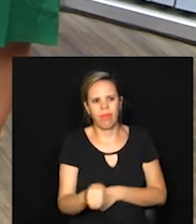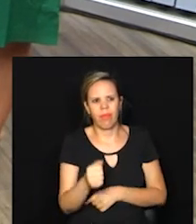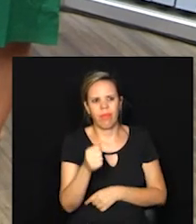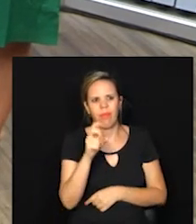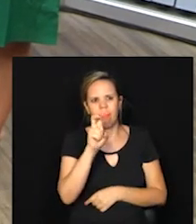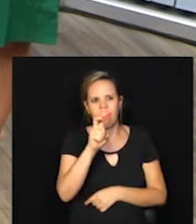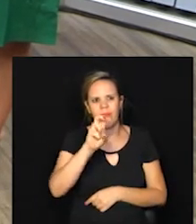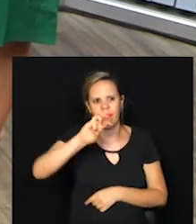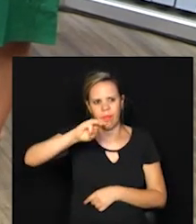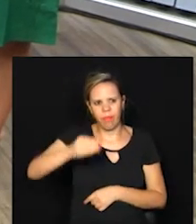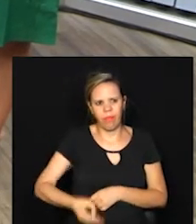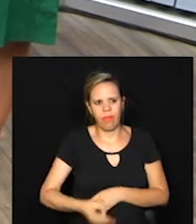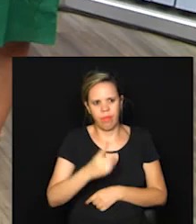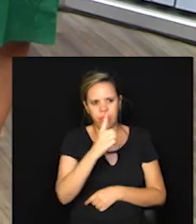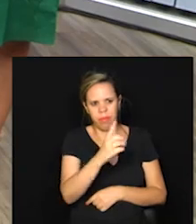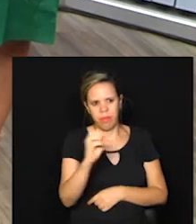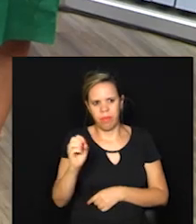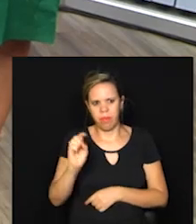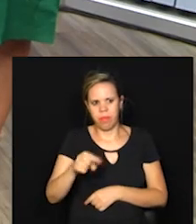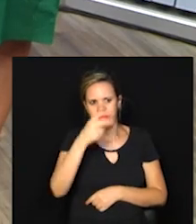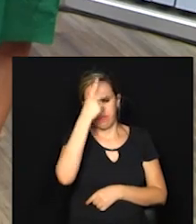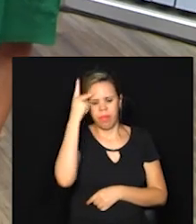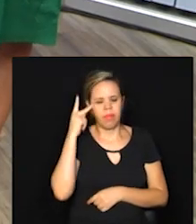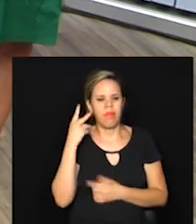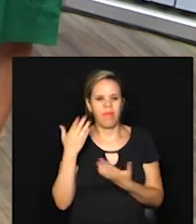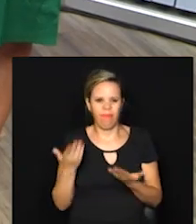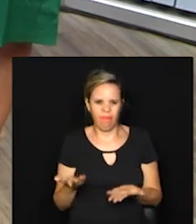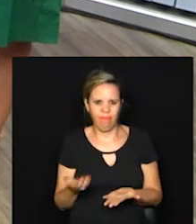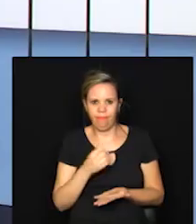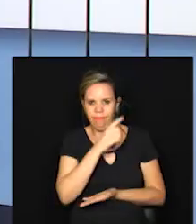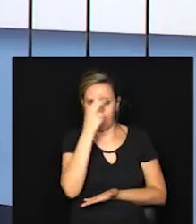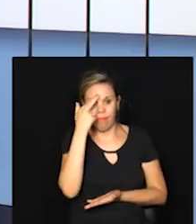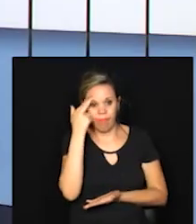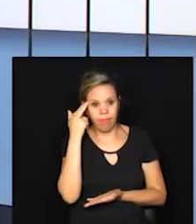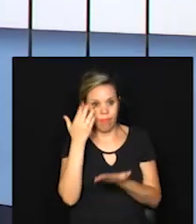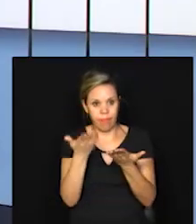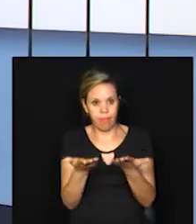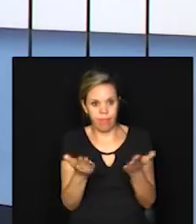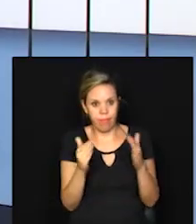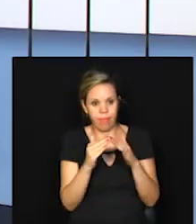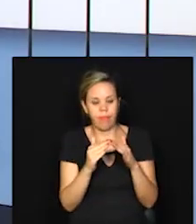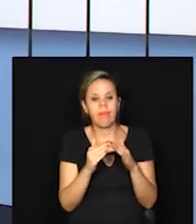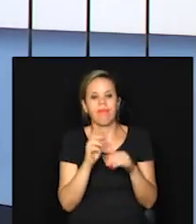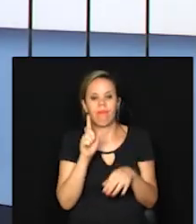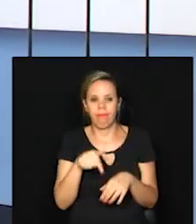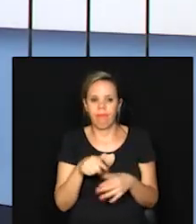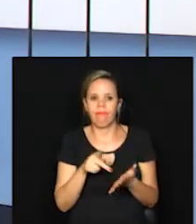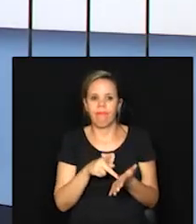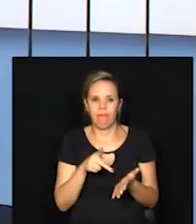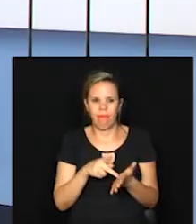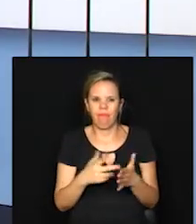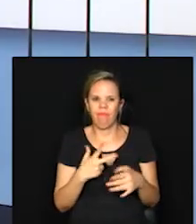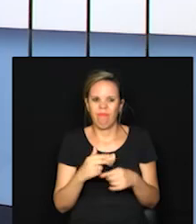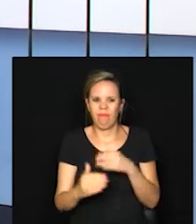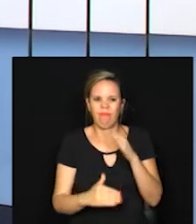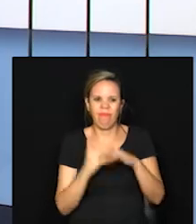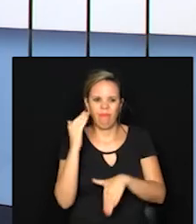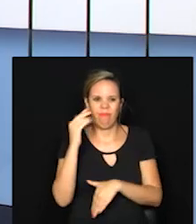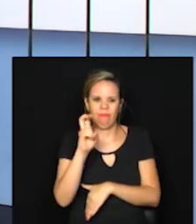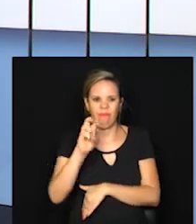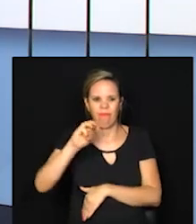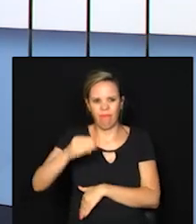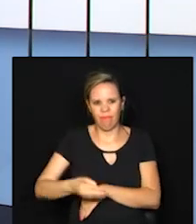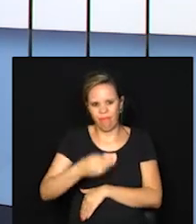5 milhões e 100 mil casos, né, Mirna? Bom dia, Gabriel. Bom dia a você de casa. É isso mesmo, ultrapassamos 5 milhões